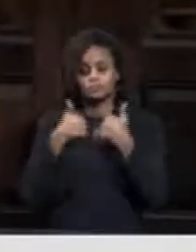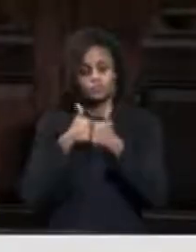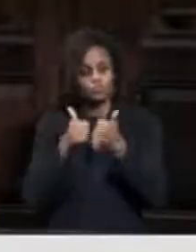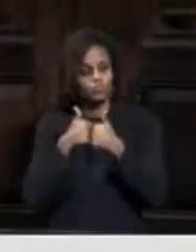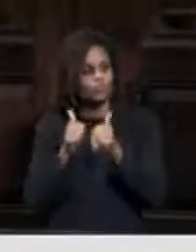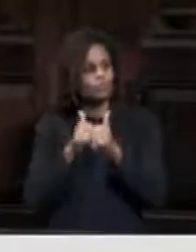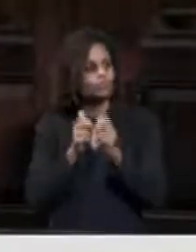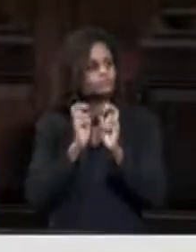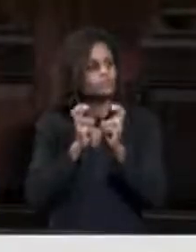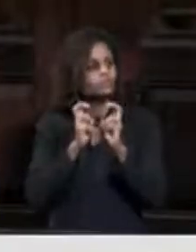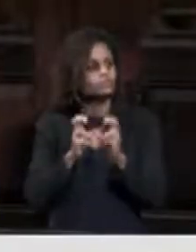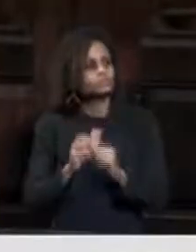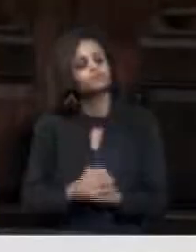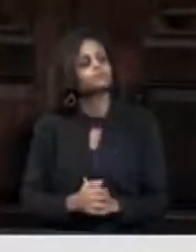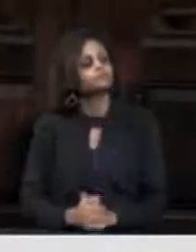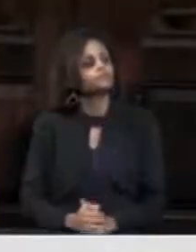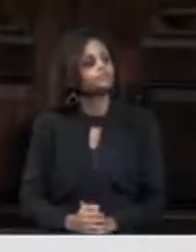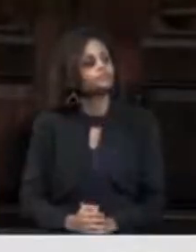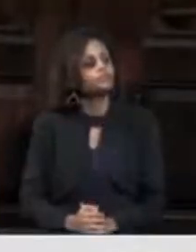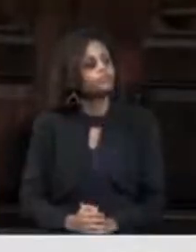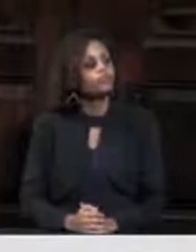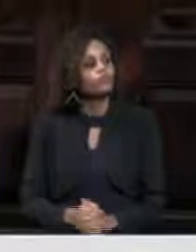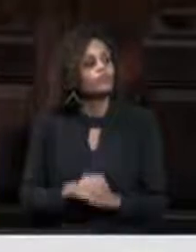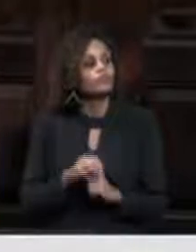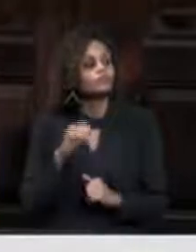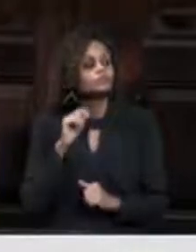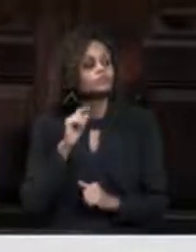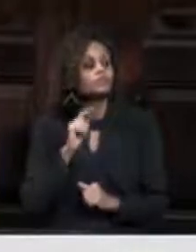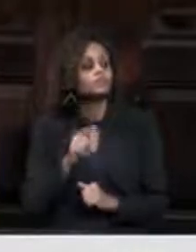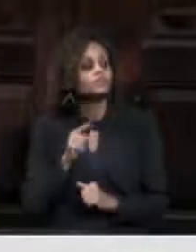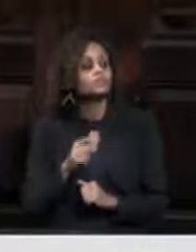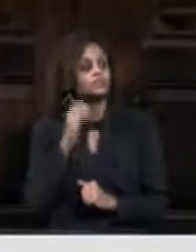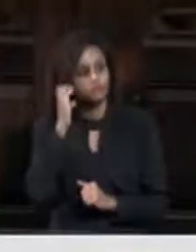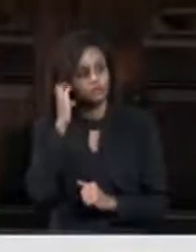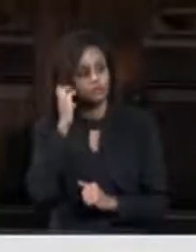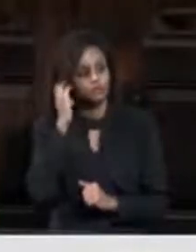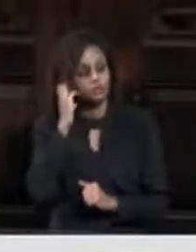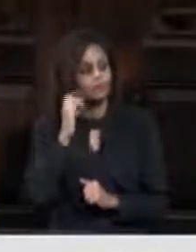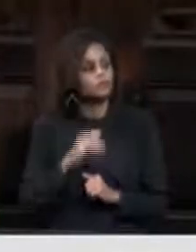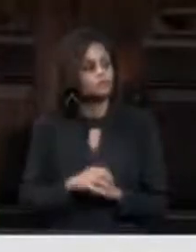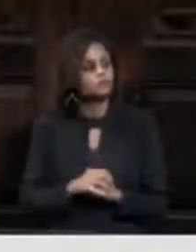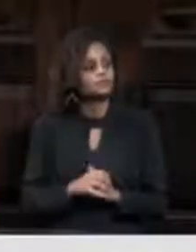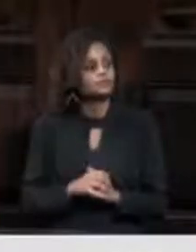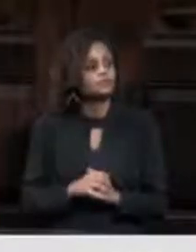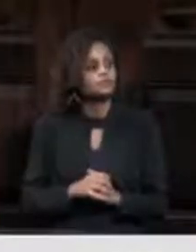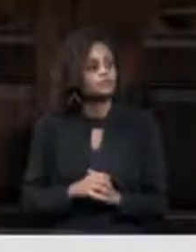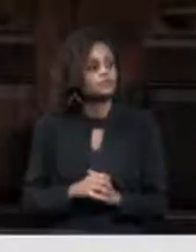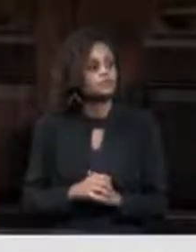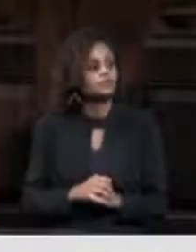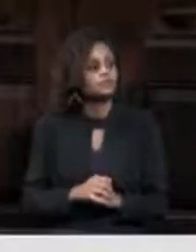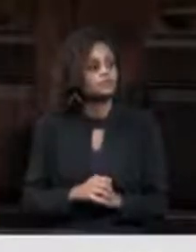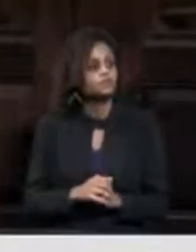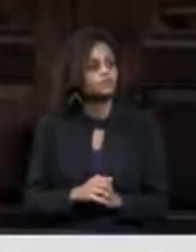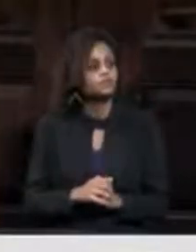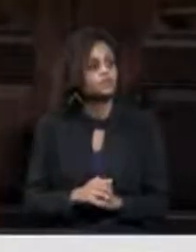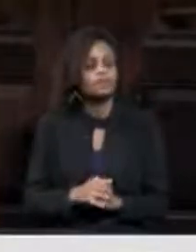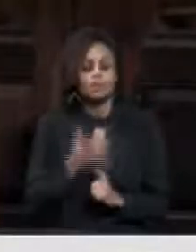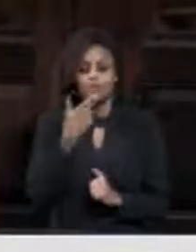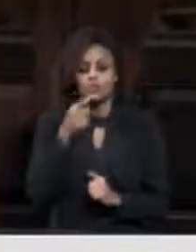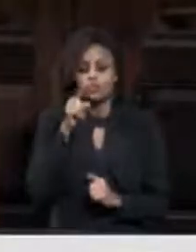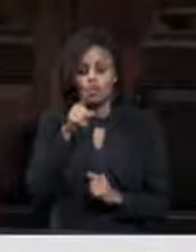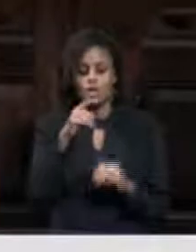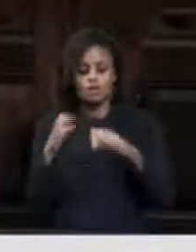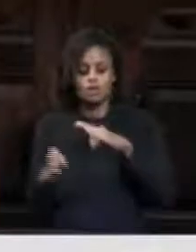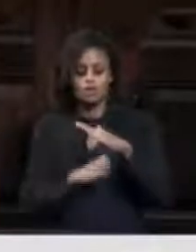de que a FETransport tem se constituído no Estado do Rio de Janeiro um dos principais pilares